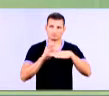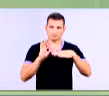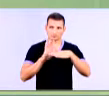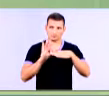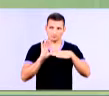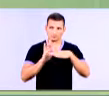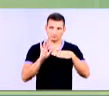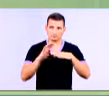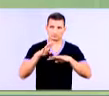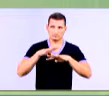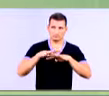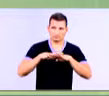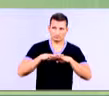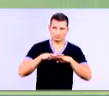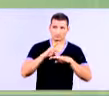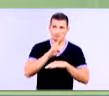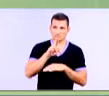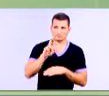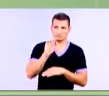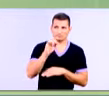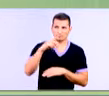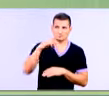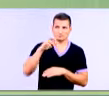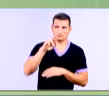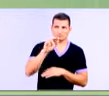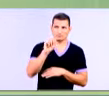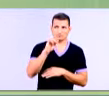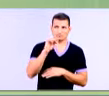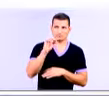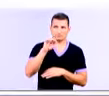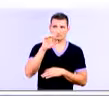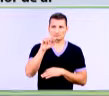é chamado operadores aritméticos, tá?